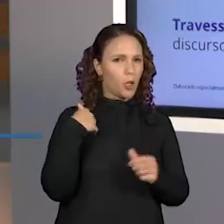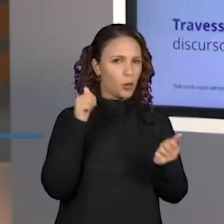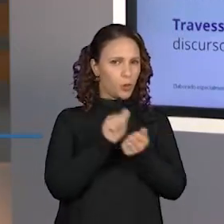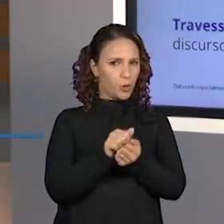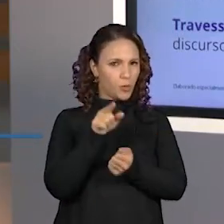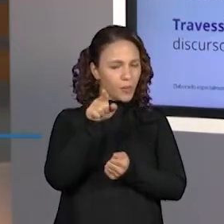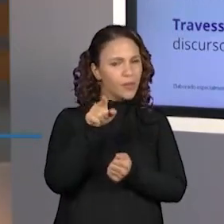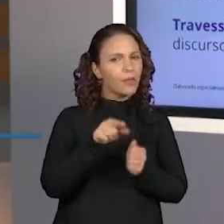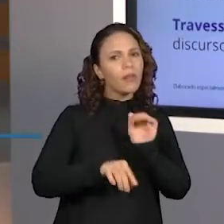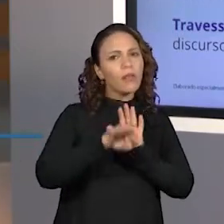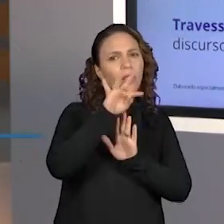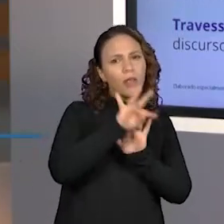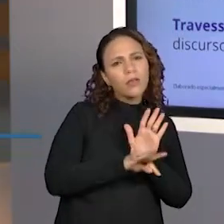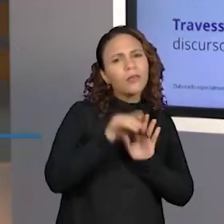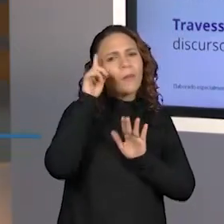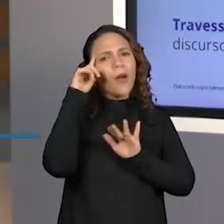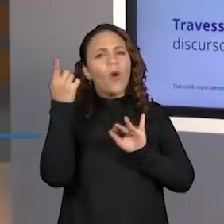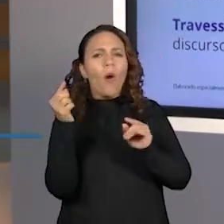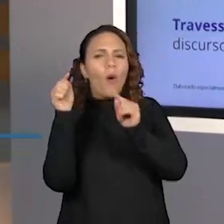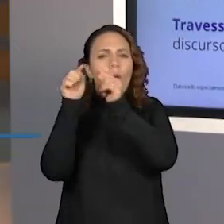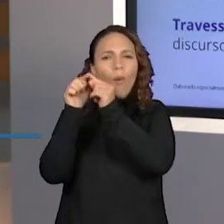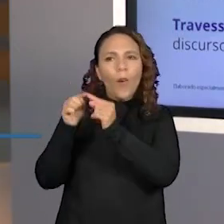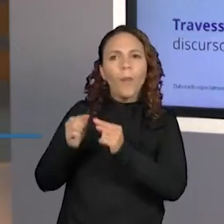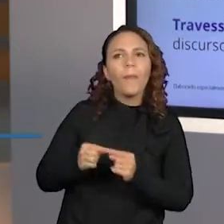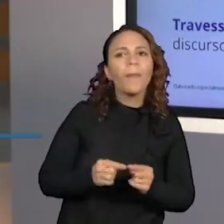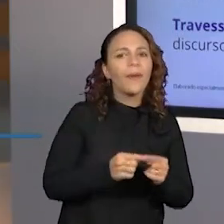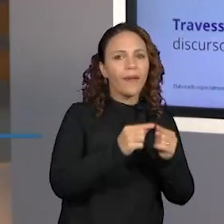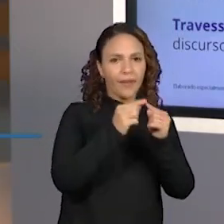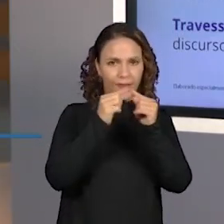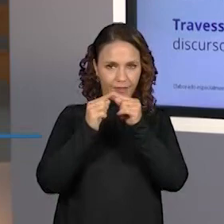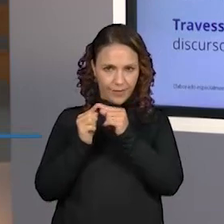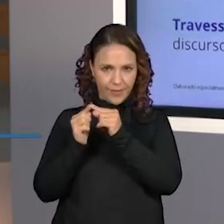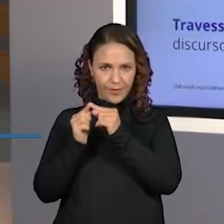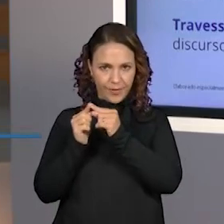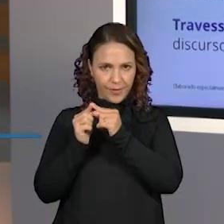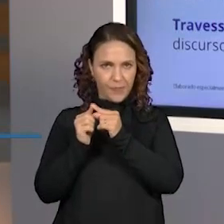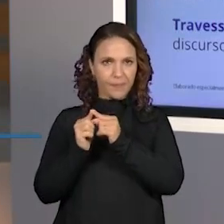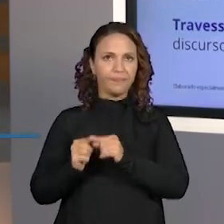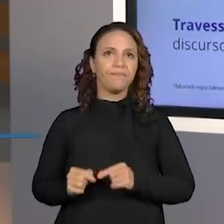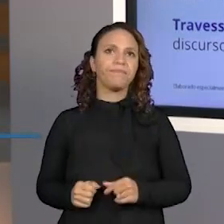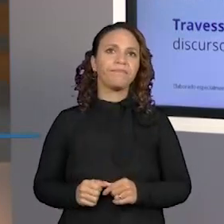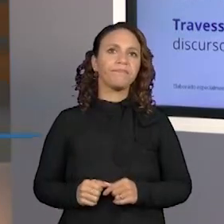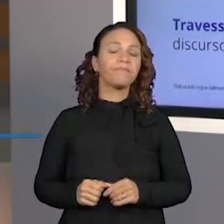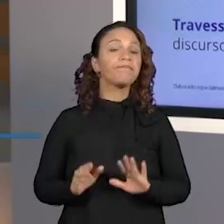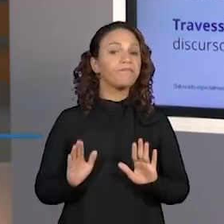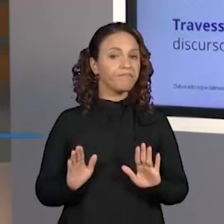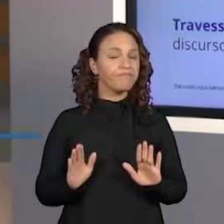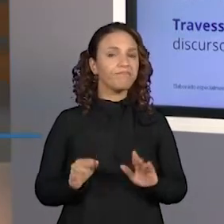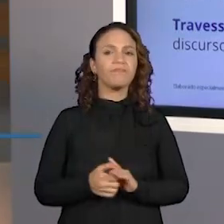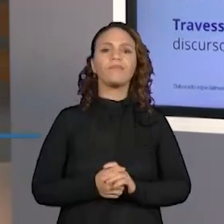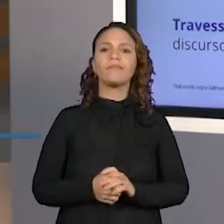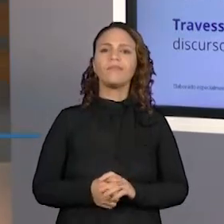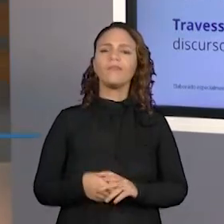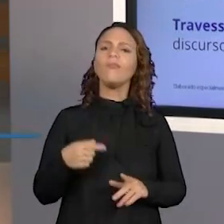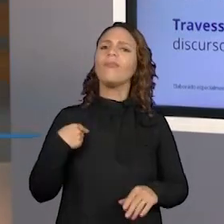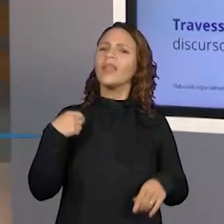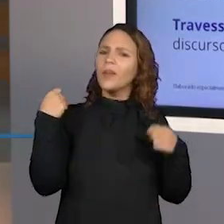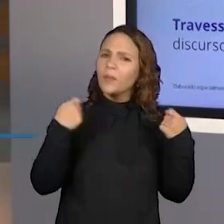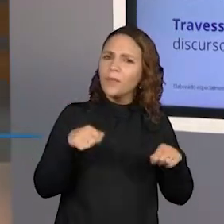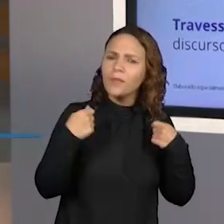juntinhos, e vamos pensar em como utilizar cada ponto na sua frase. Então, se eu preciso de uma